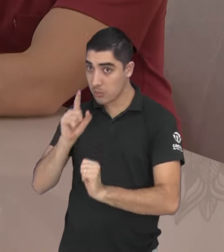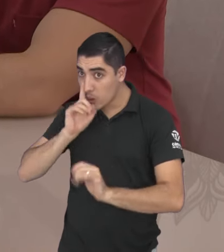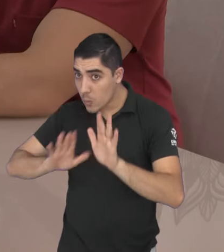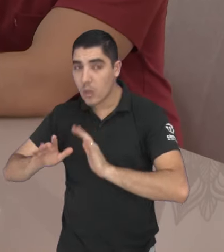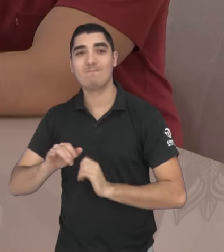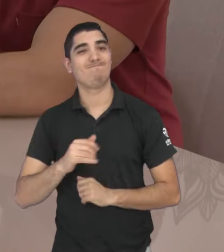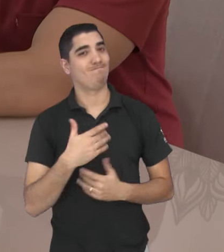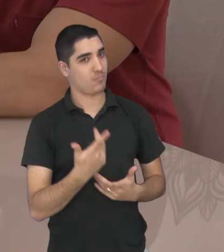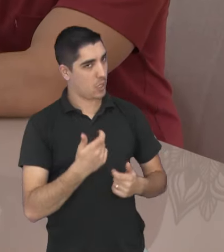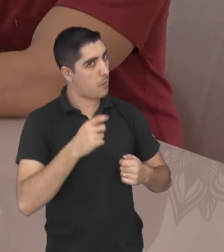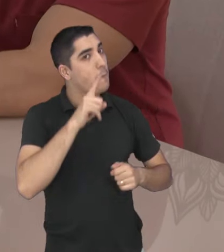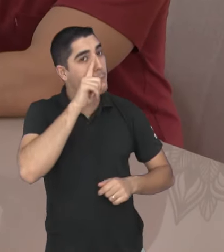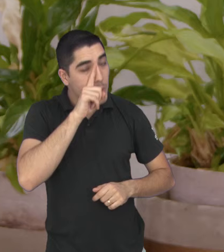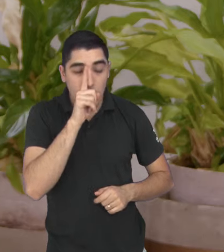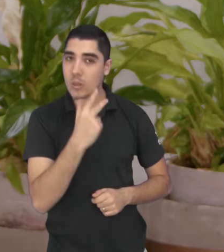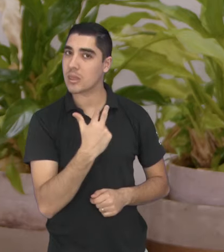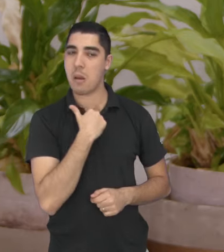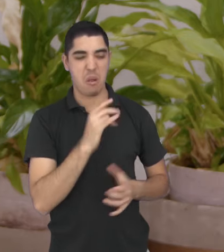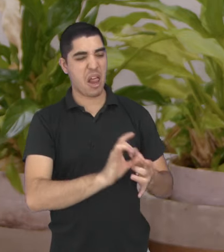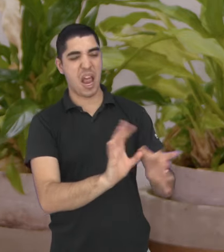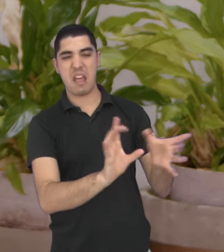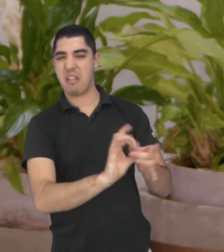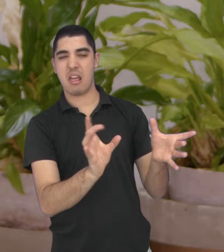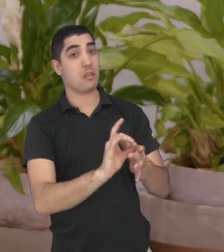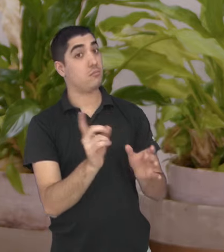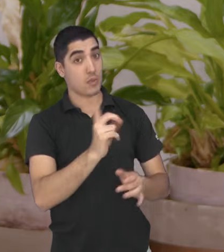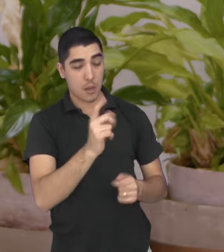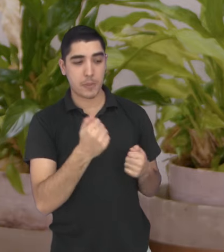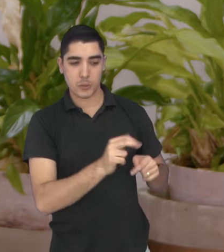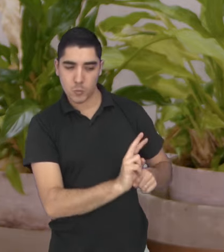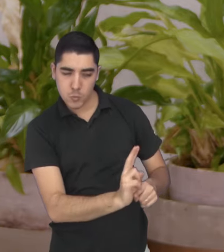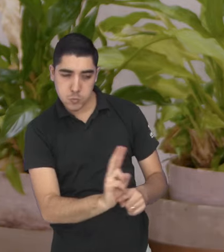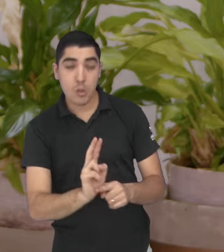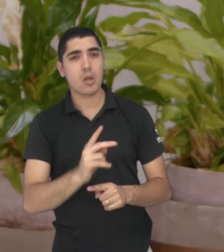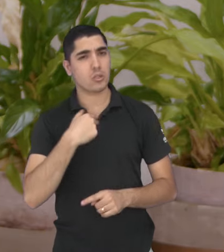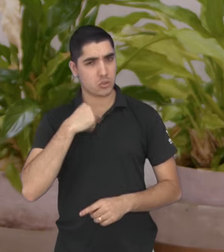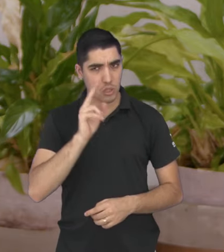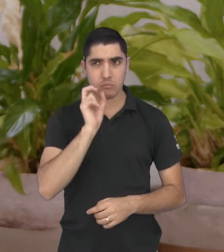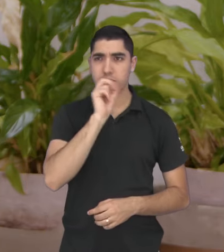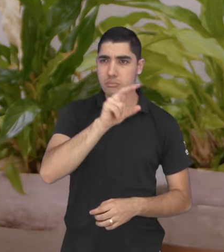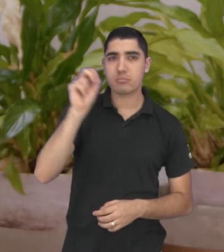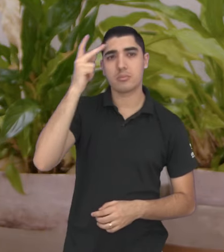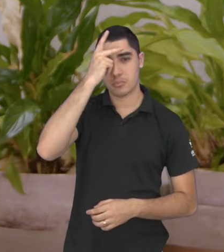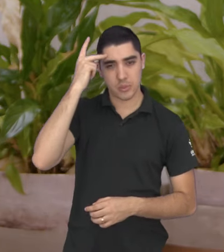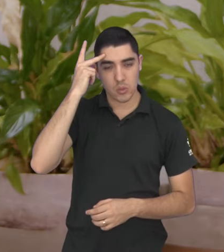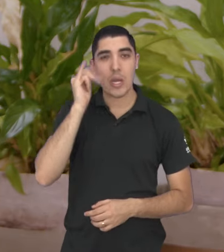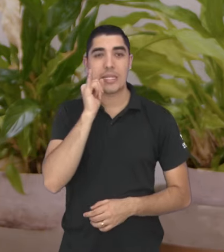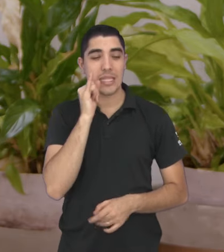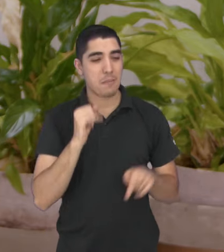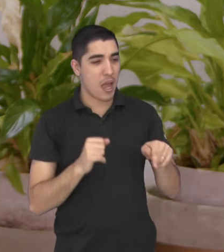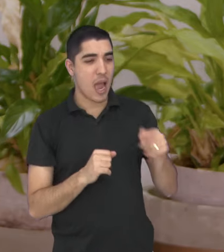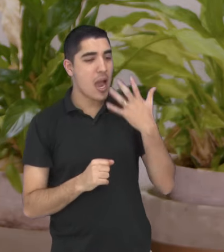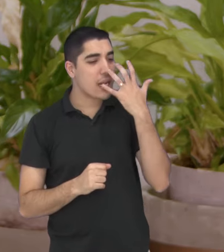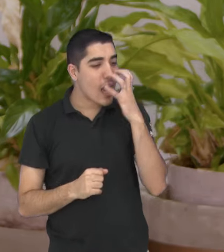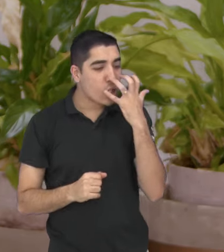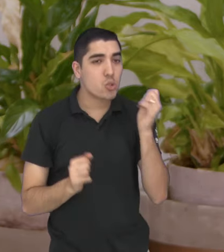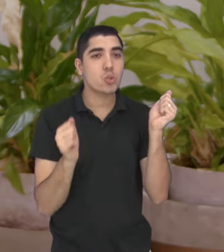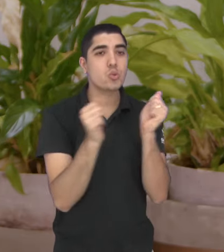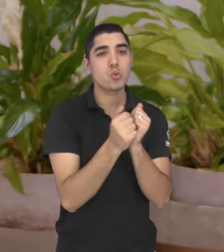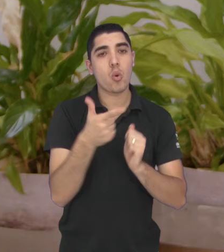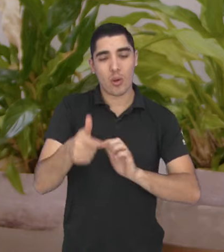De jeito nenhum. Já conheço muitas pessoas com vários relatos de animais que conviviam bem, por exemplo, um cachorro com uma